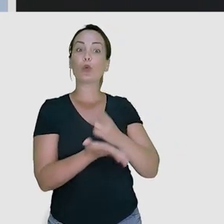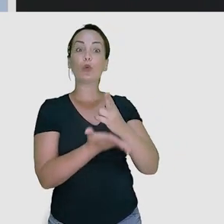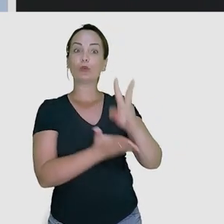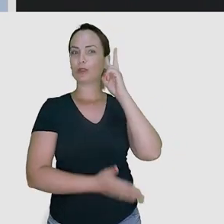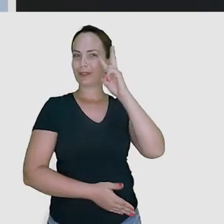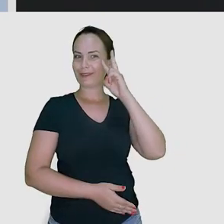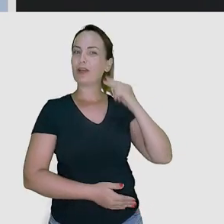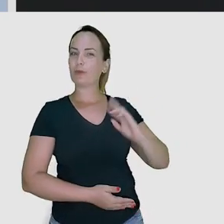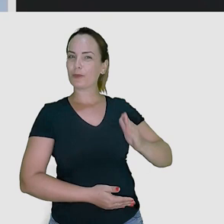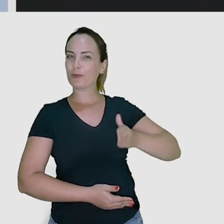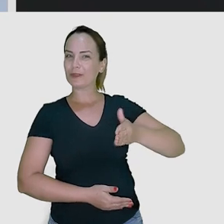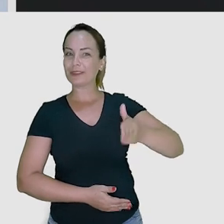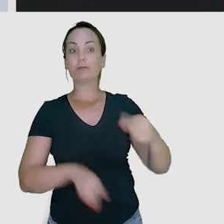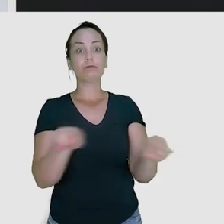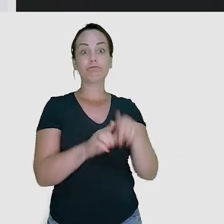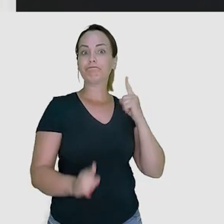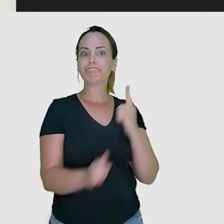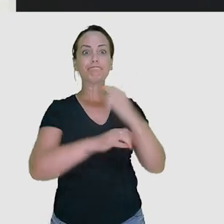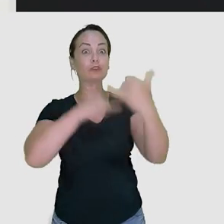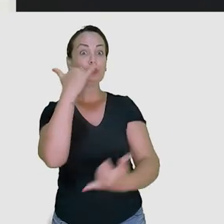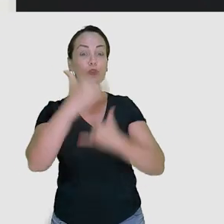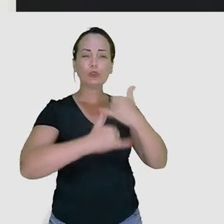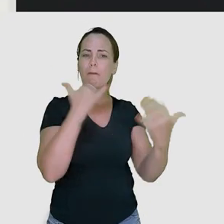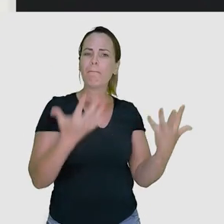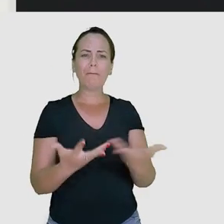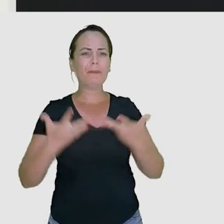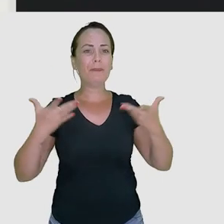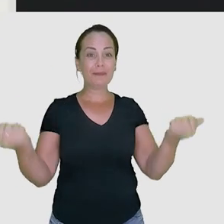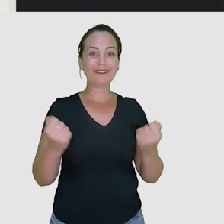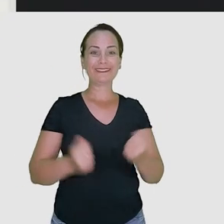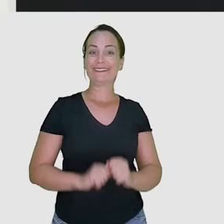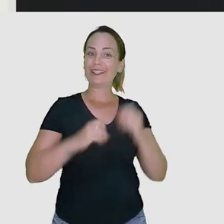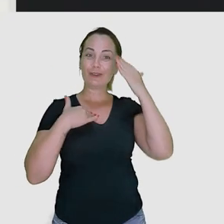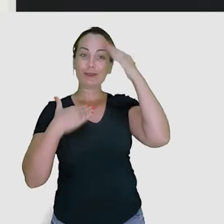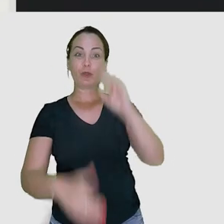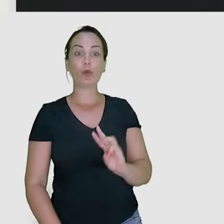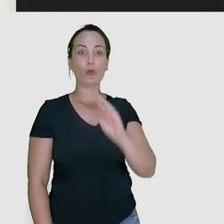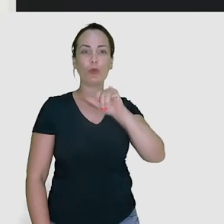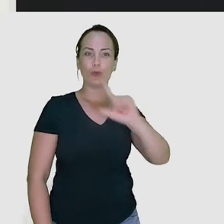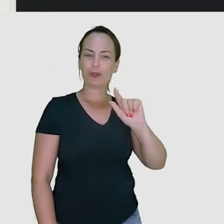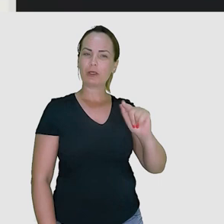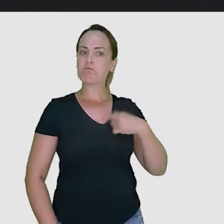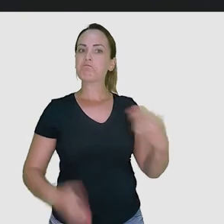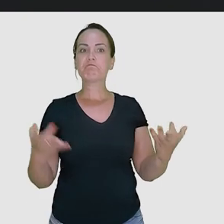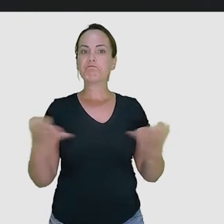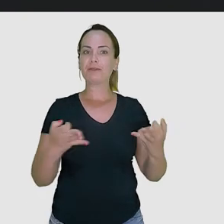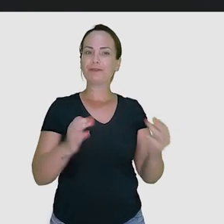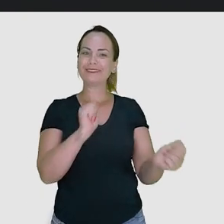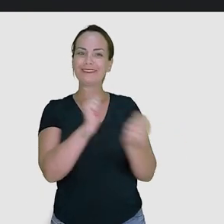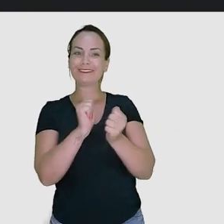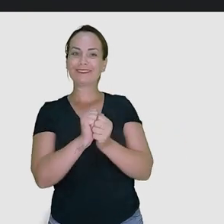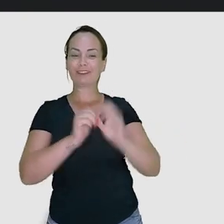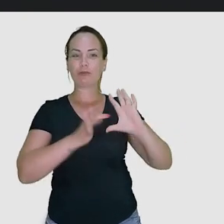www.wash.net.br, que você encontrará a continuidade dessa história e também encontrarão muitos jogos sensacionais. Valeu, Will!